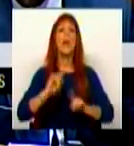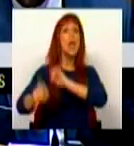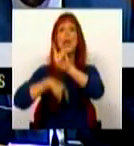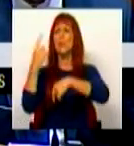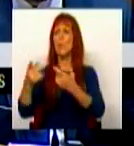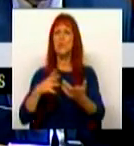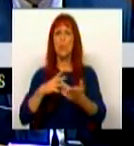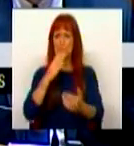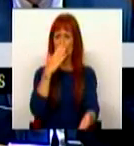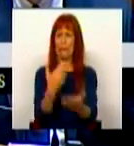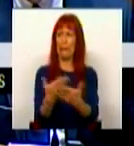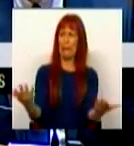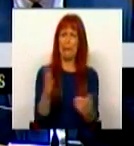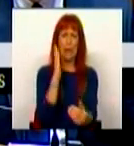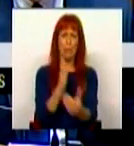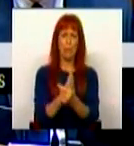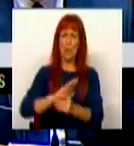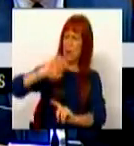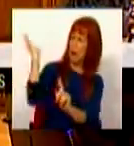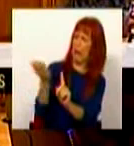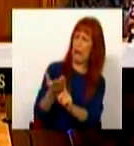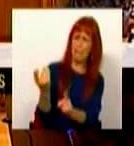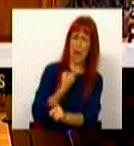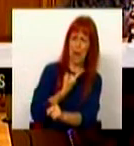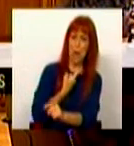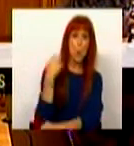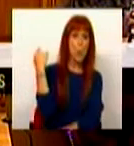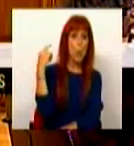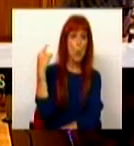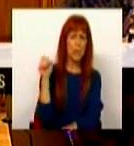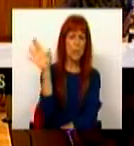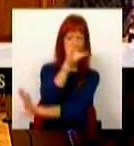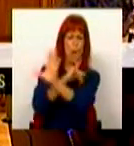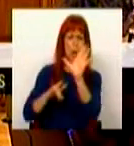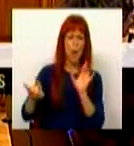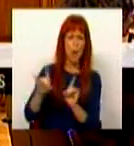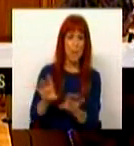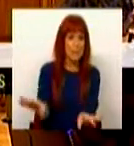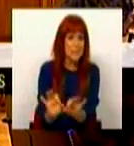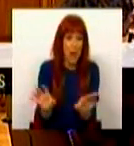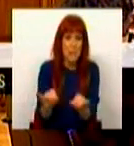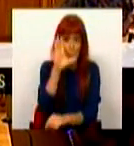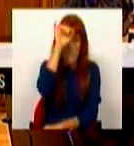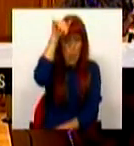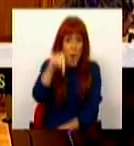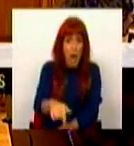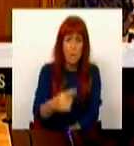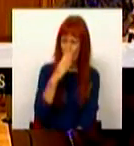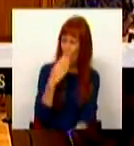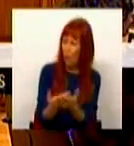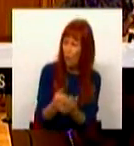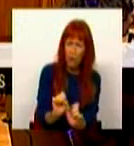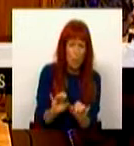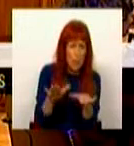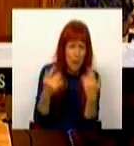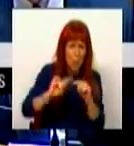depois ter que enfrentar processos de sanções únicos na Europa, como o que este Governo teve que enfrentar logo